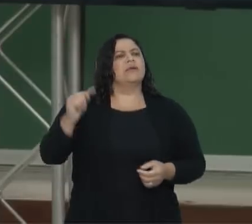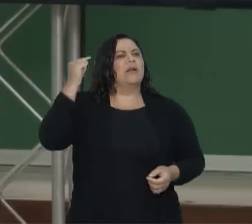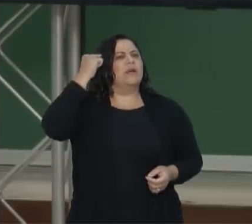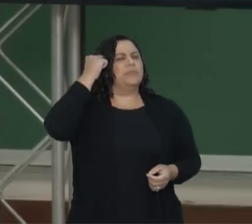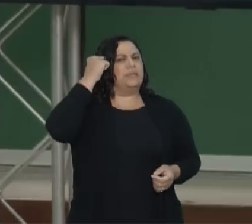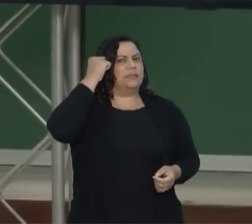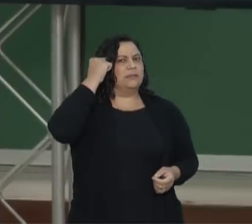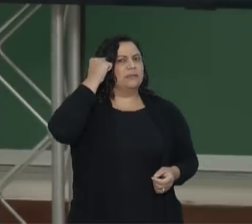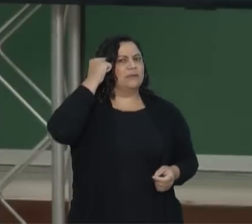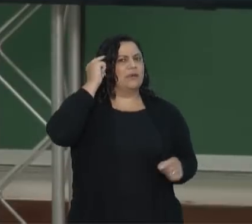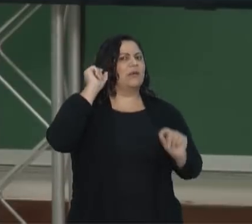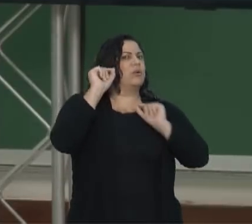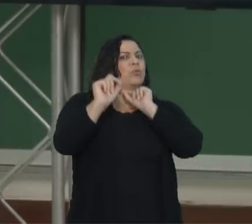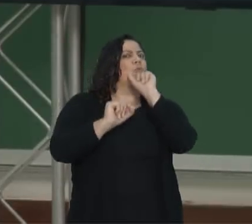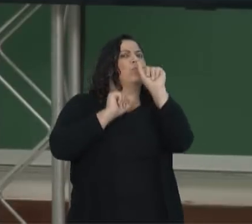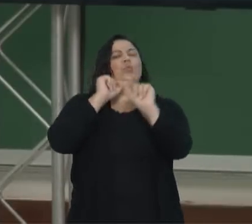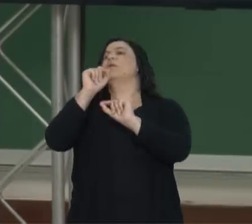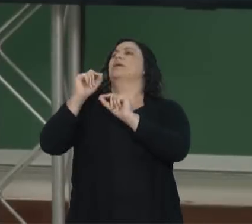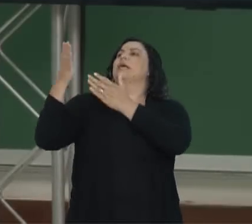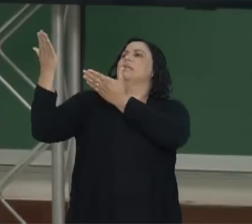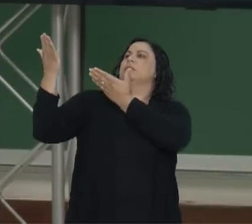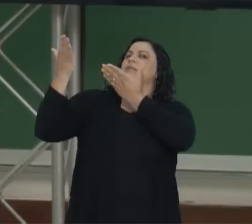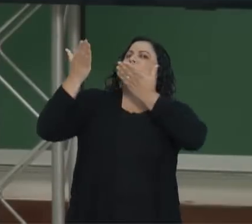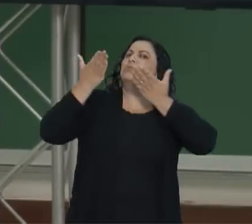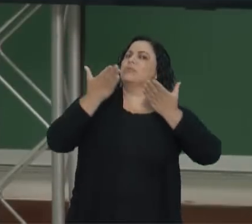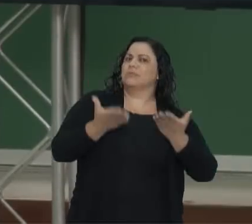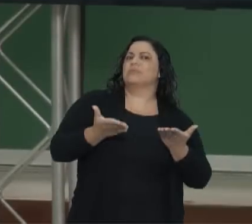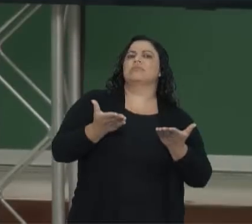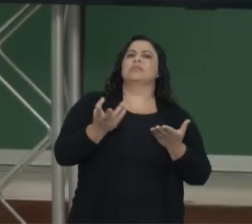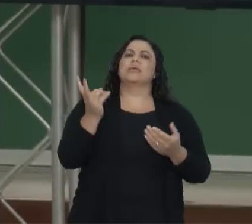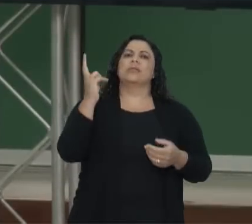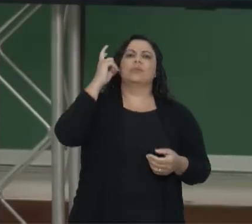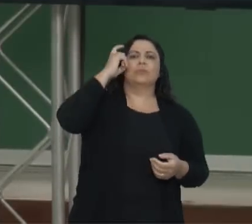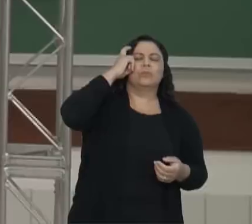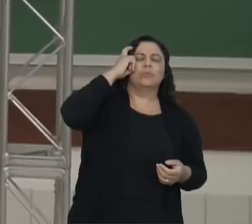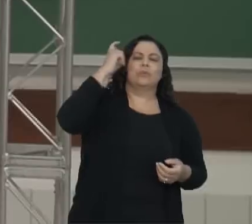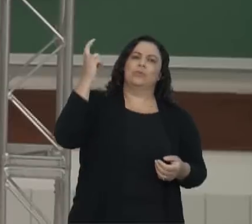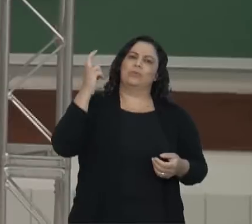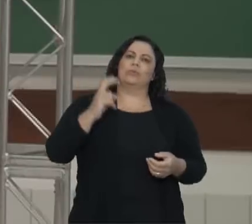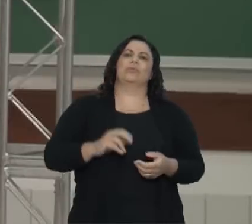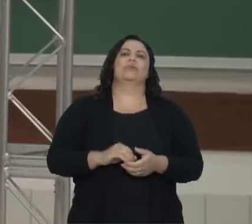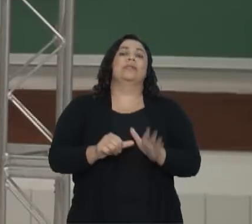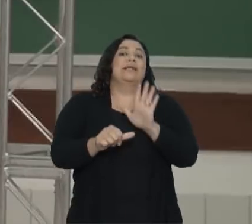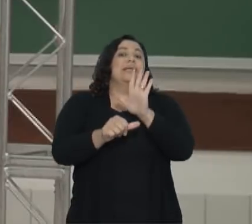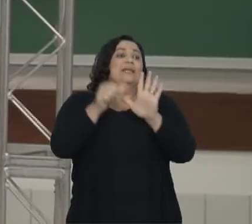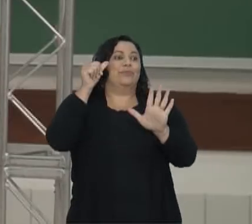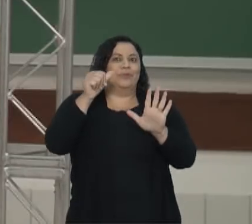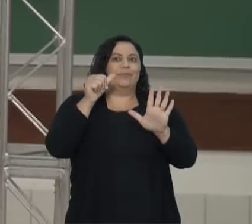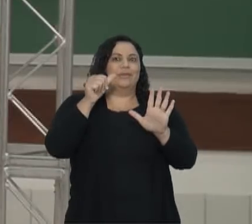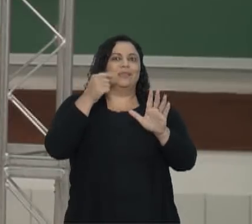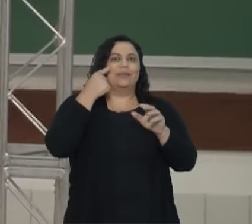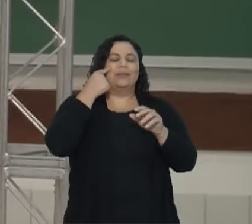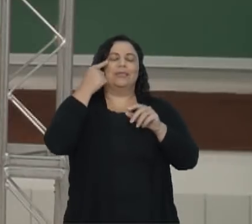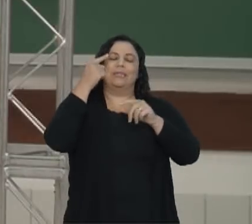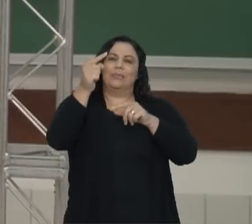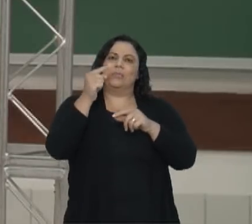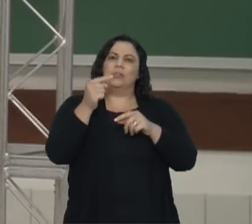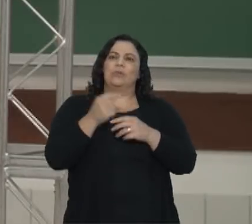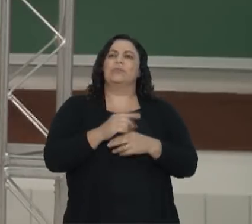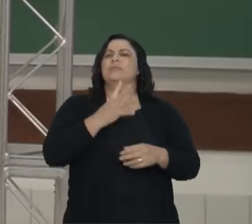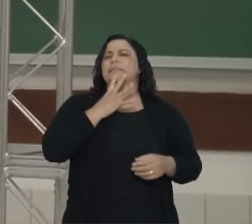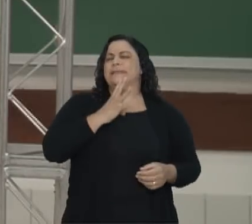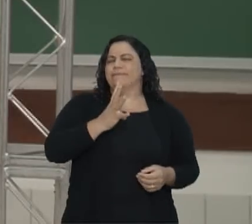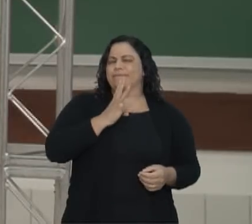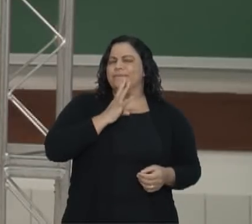ali nas contribuições e nas influências culturais. Eu trouxe em primeiro lugar ali algo que é bem conhecido